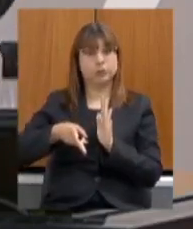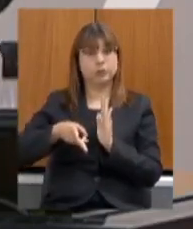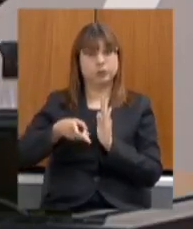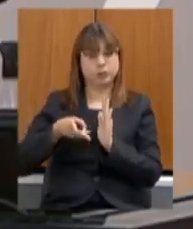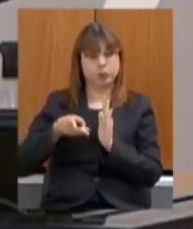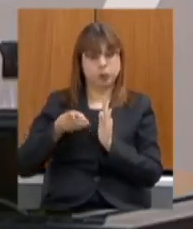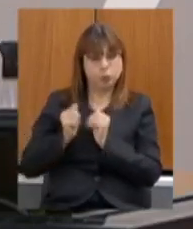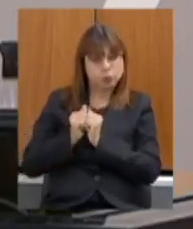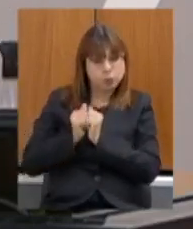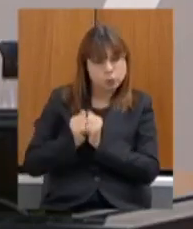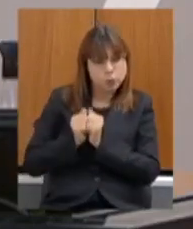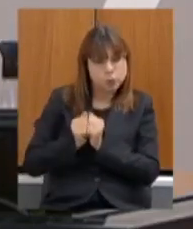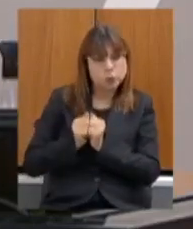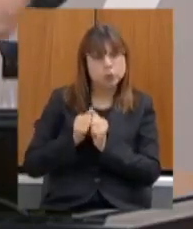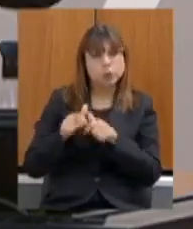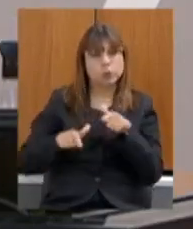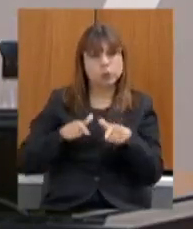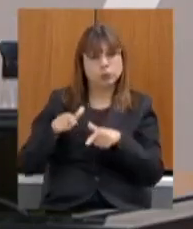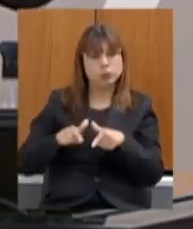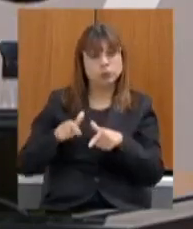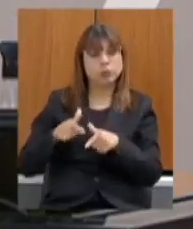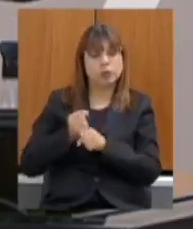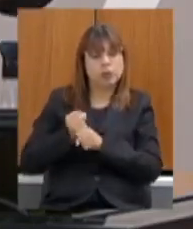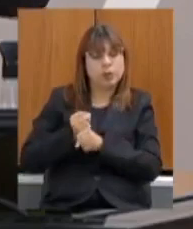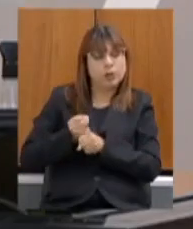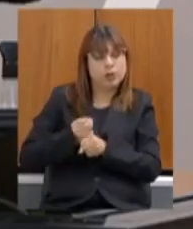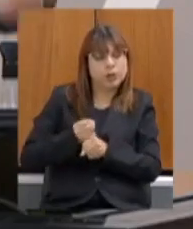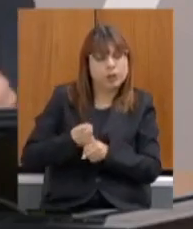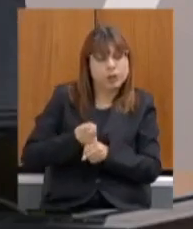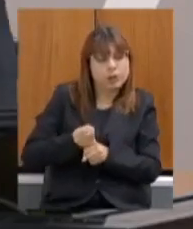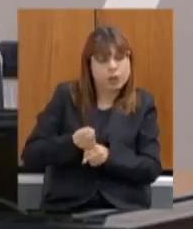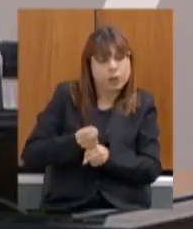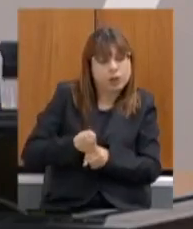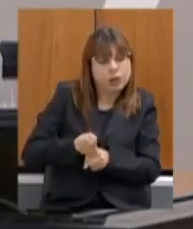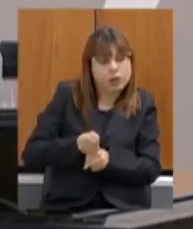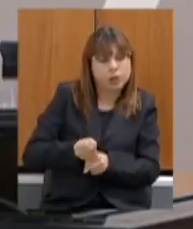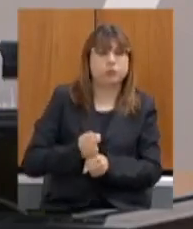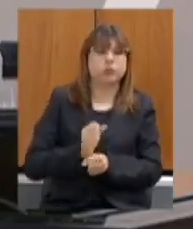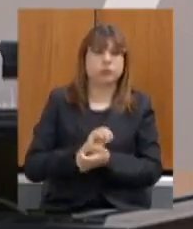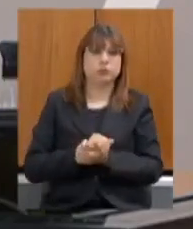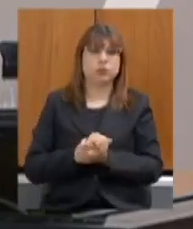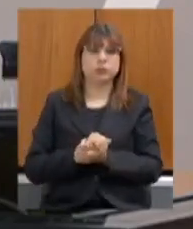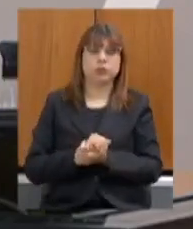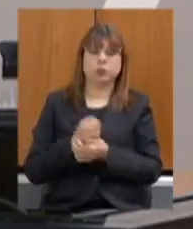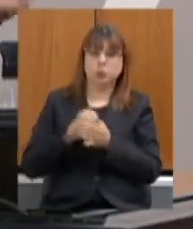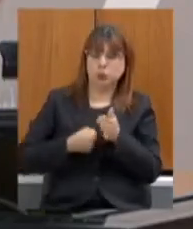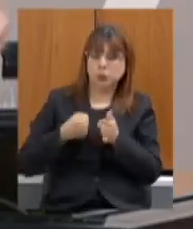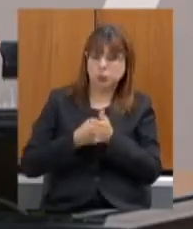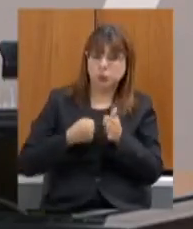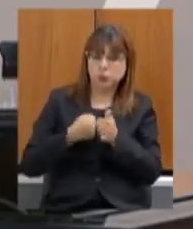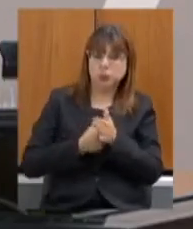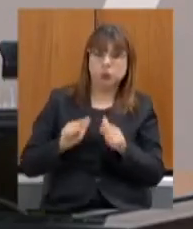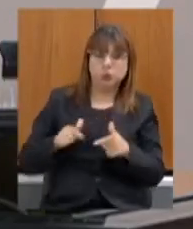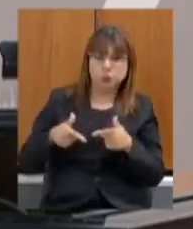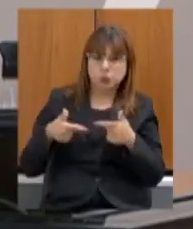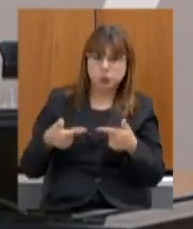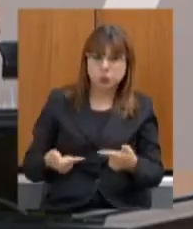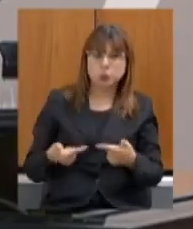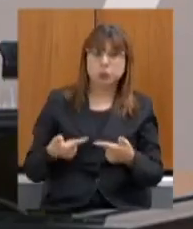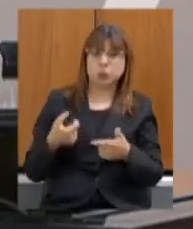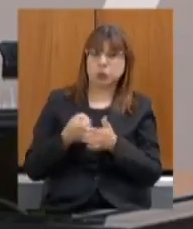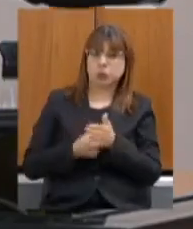alinhados, colegas de ministério ao longo de anos e anos e anos de militância, de quase luta armada,